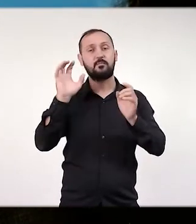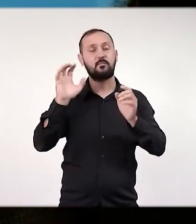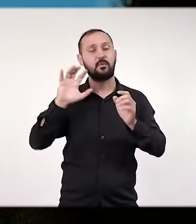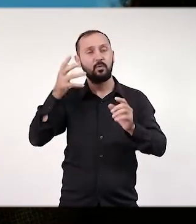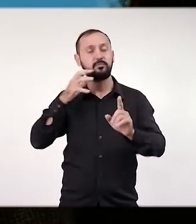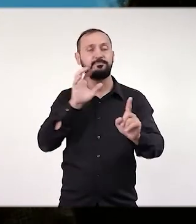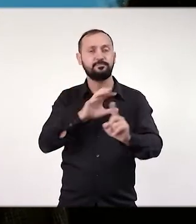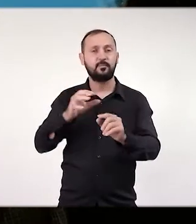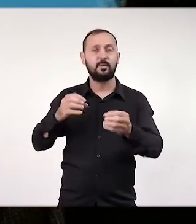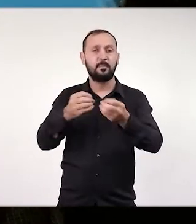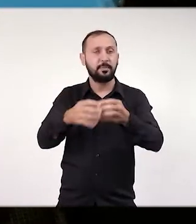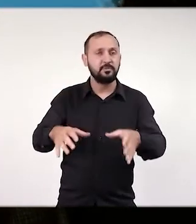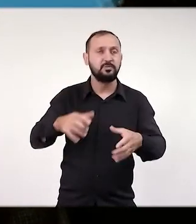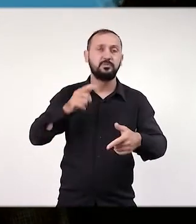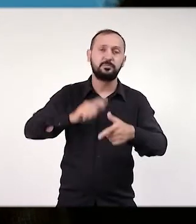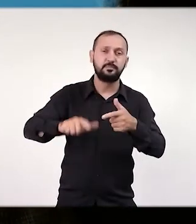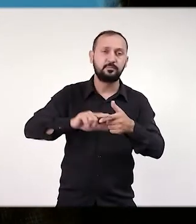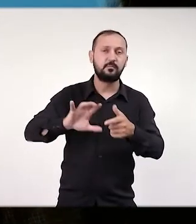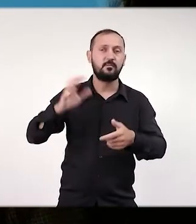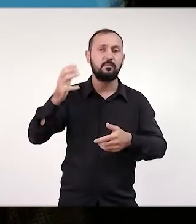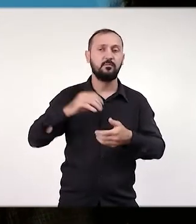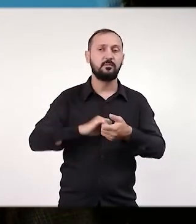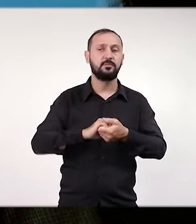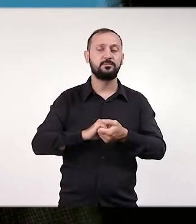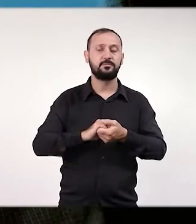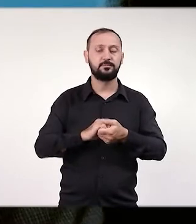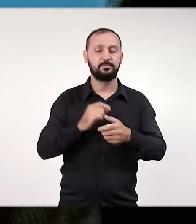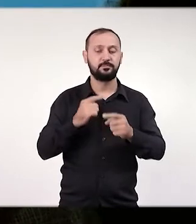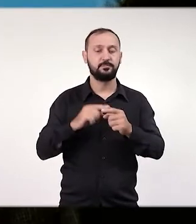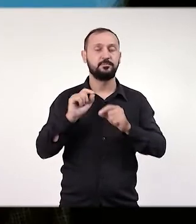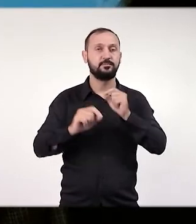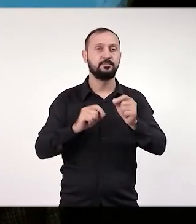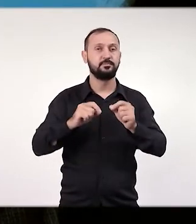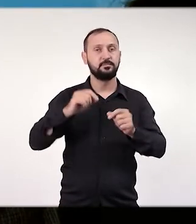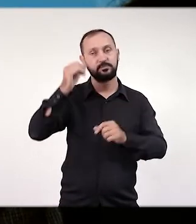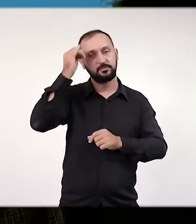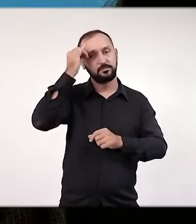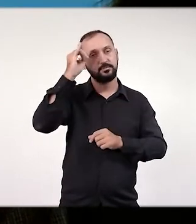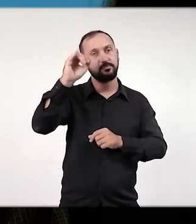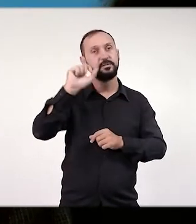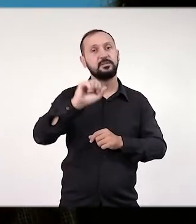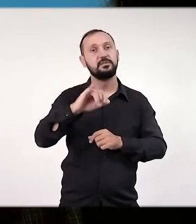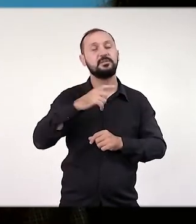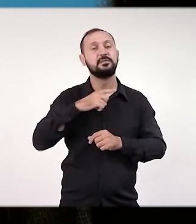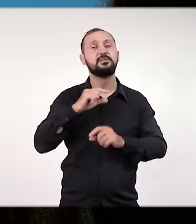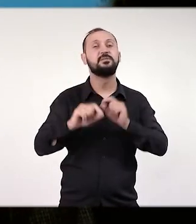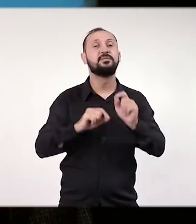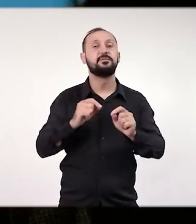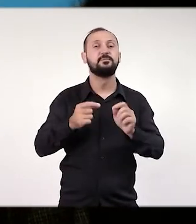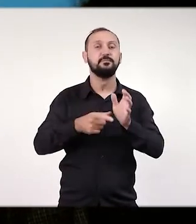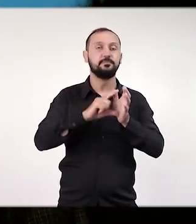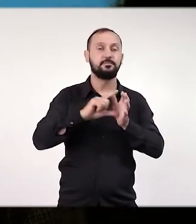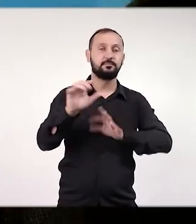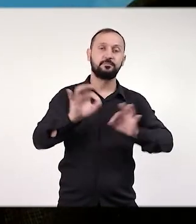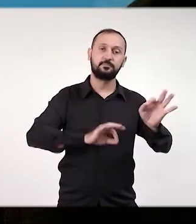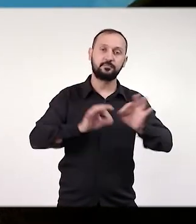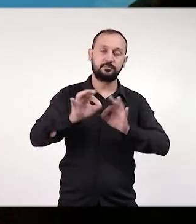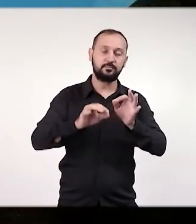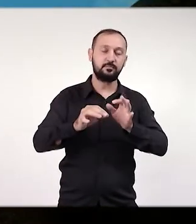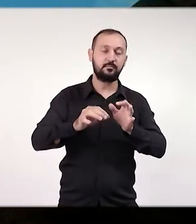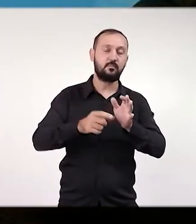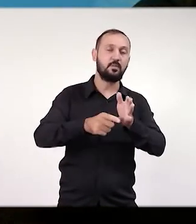muitos dos transtornos ocasionados, dos prejuízos e até de morte que ocorreu poderiam ter sido evitados se houvesse